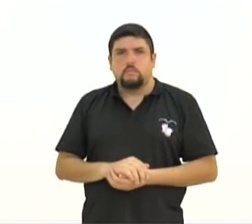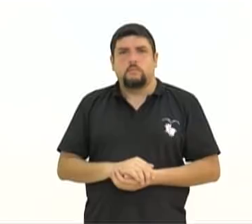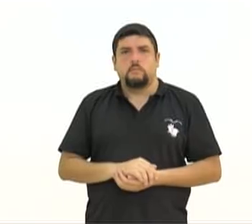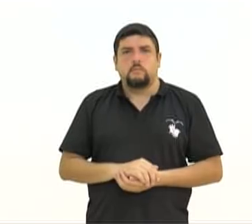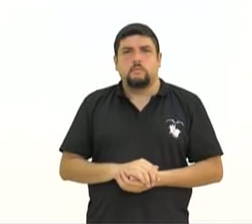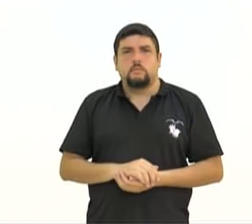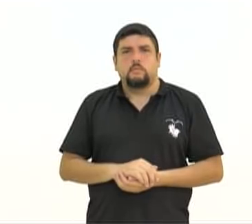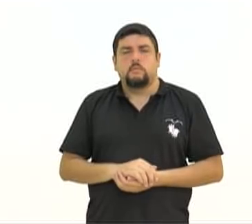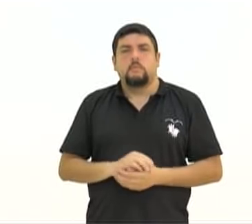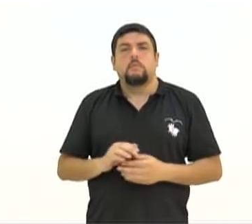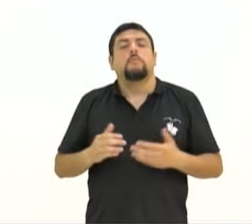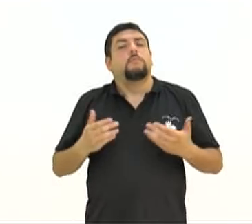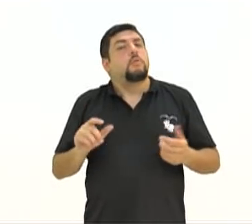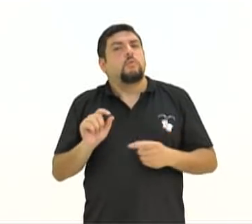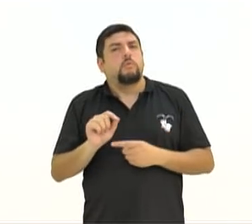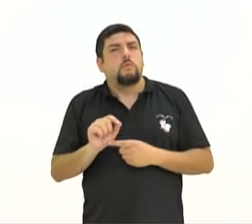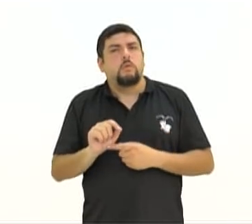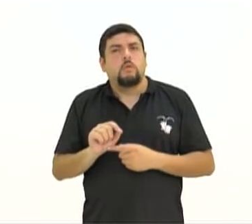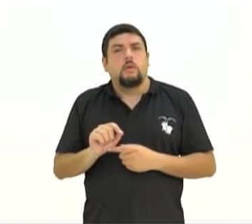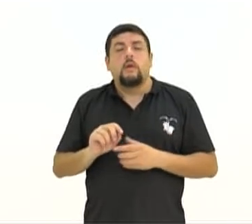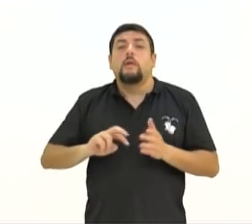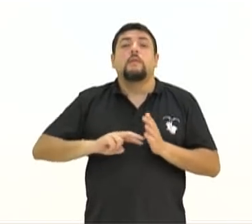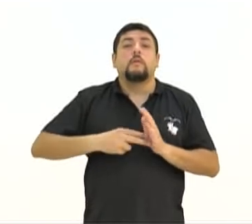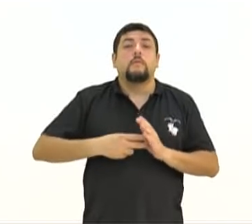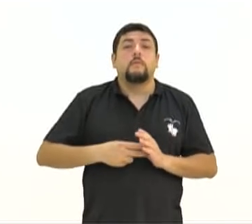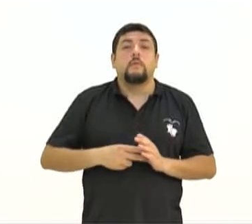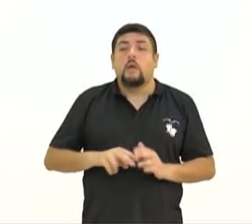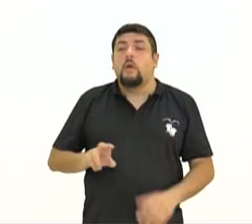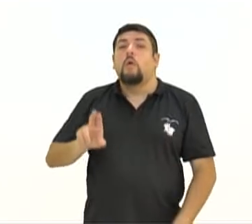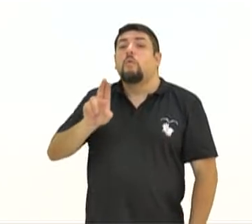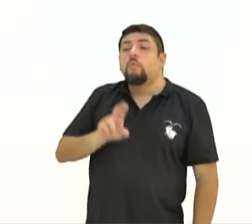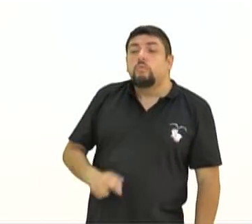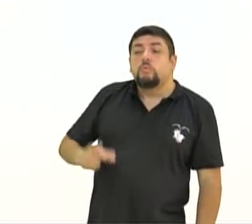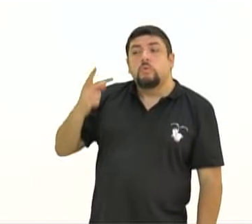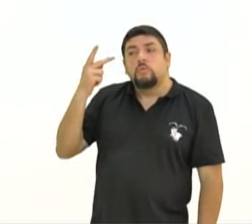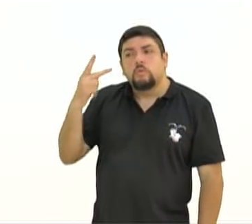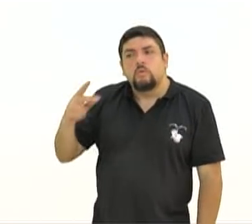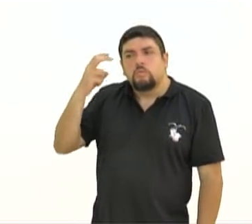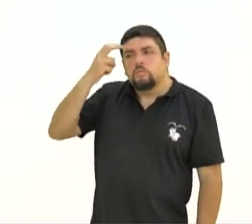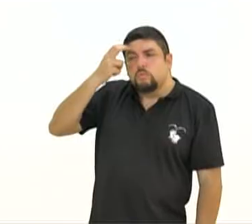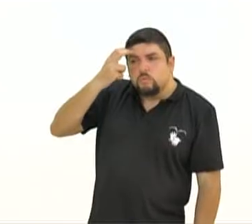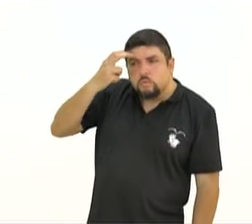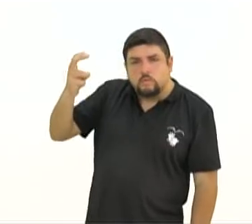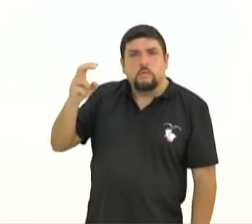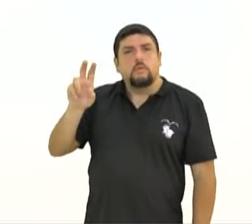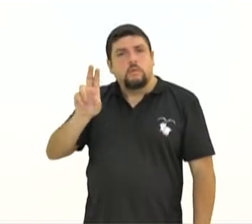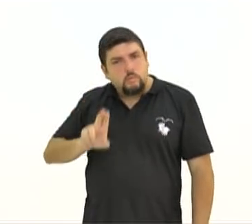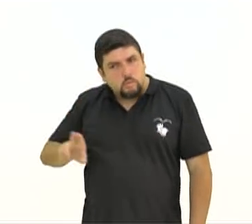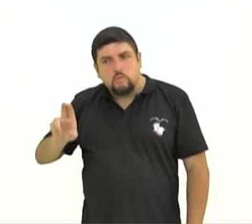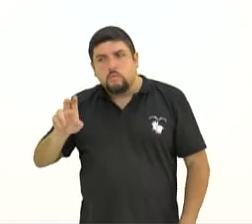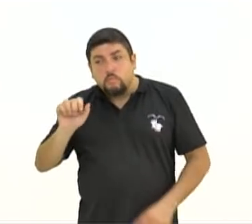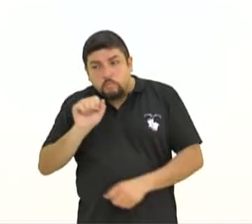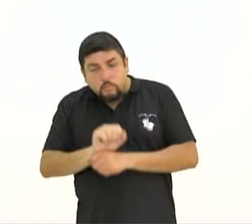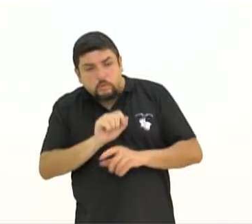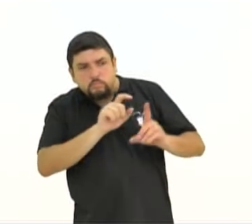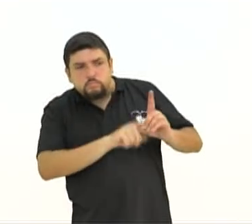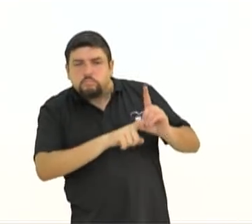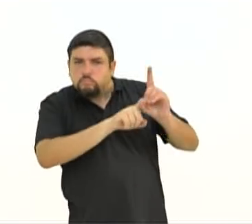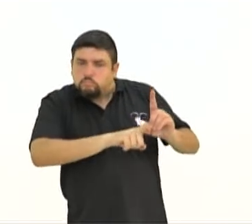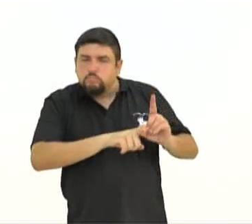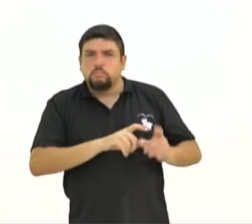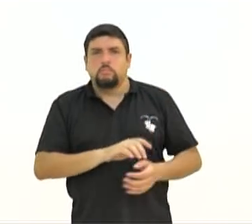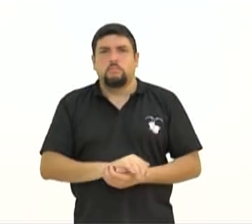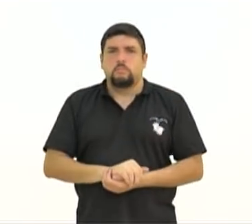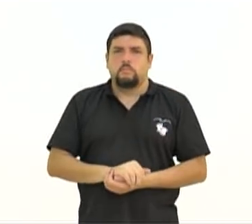Para representar, use a inteligência e pare de depender dos outros. Né? Então, observe que, além de,